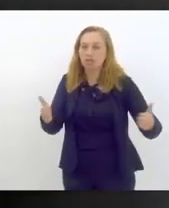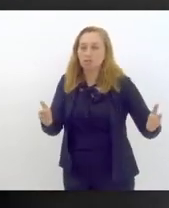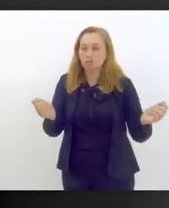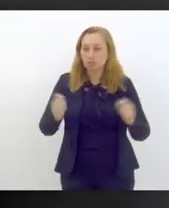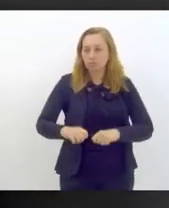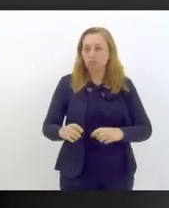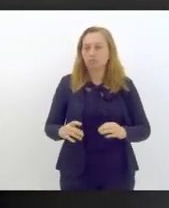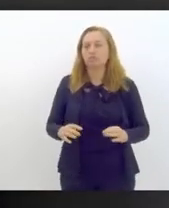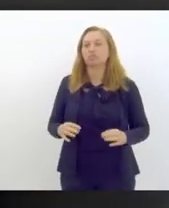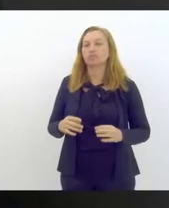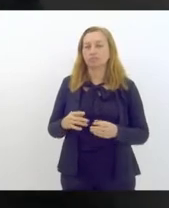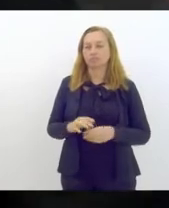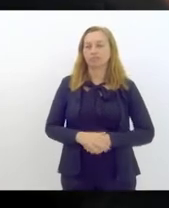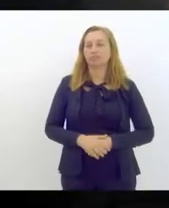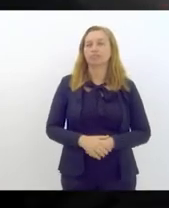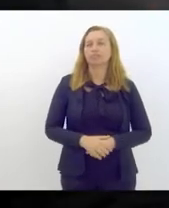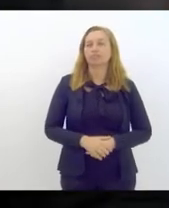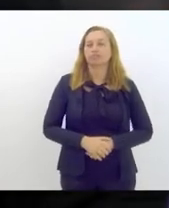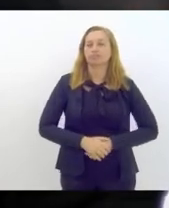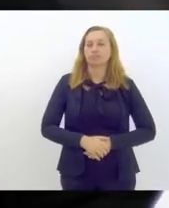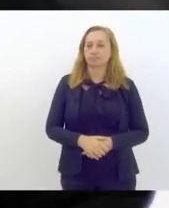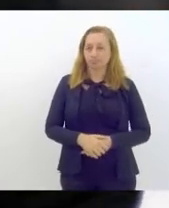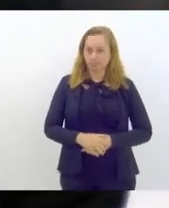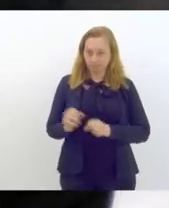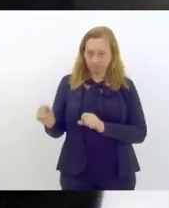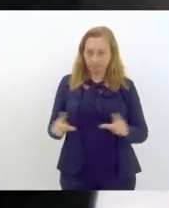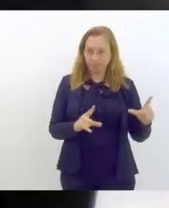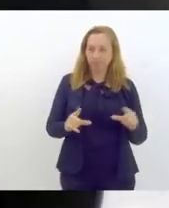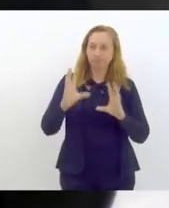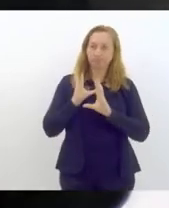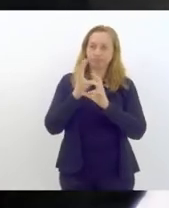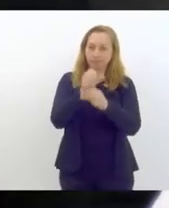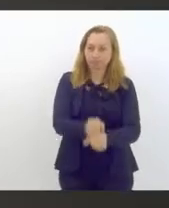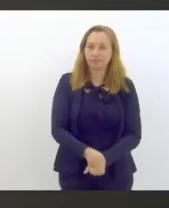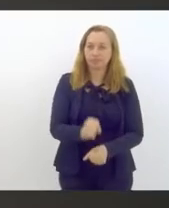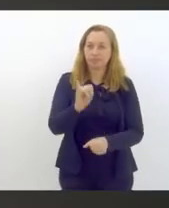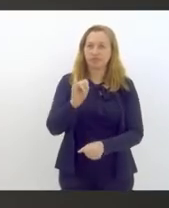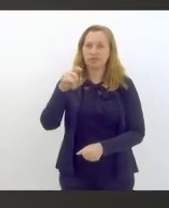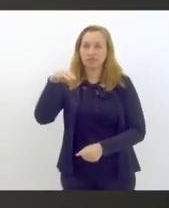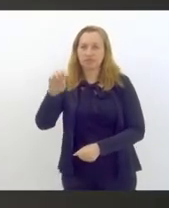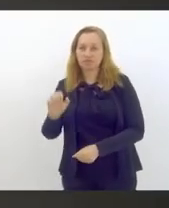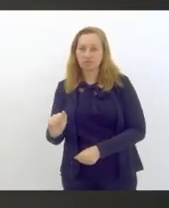isso. Pode passar? Aqui um resumo das sinergias.